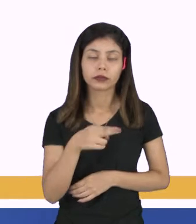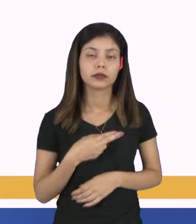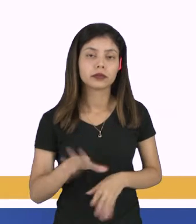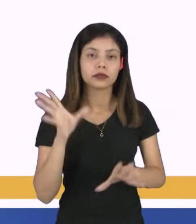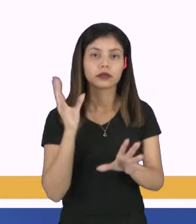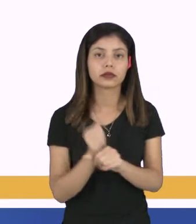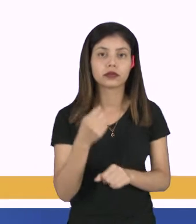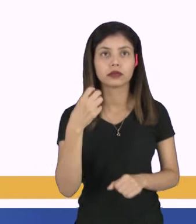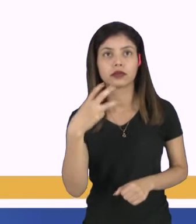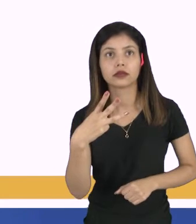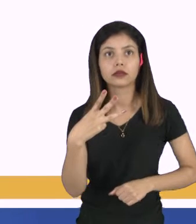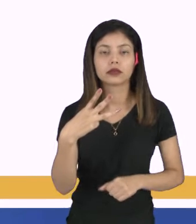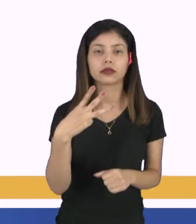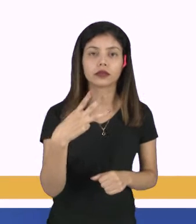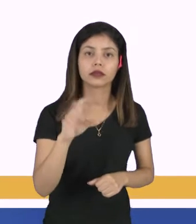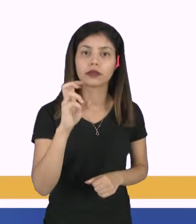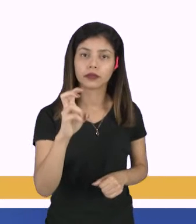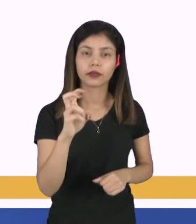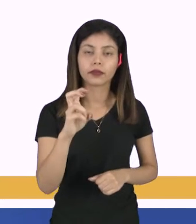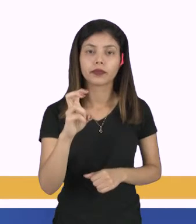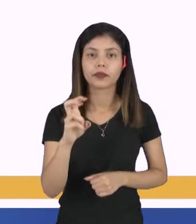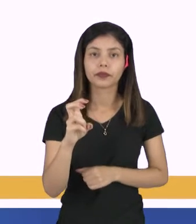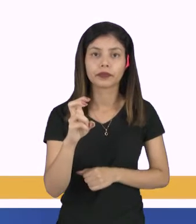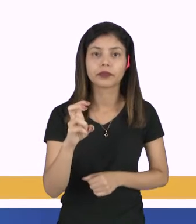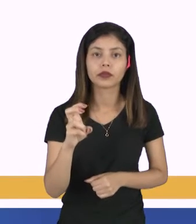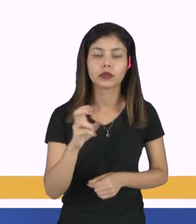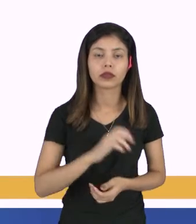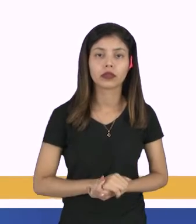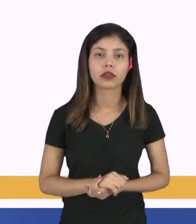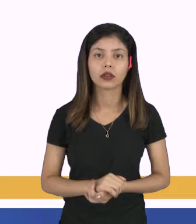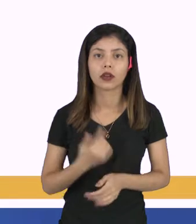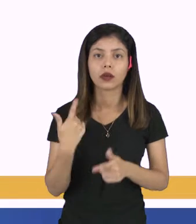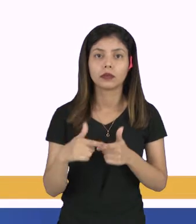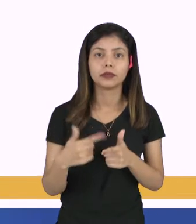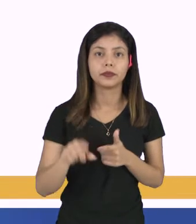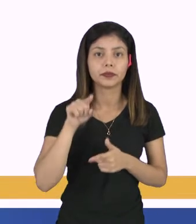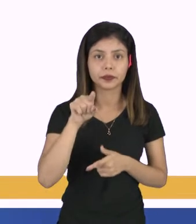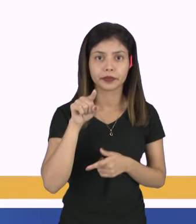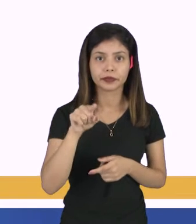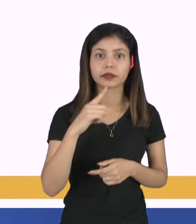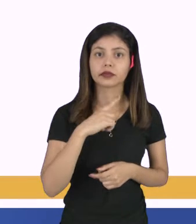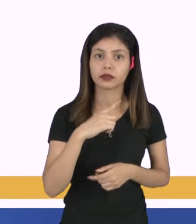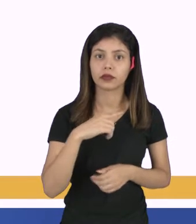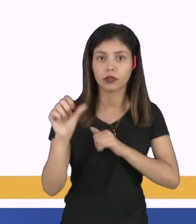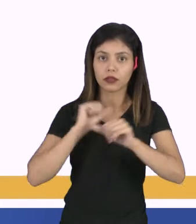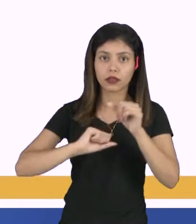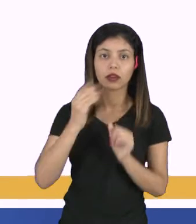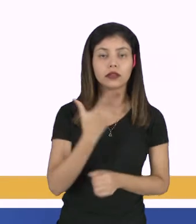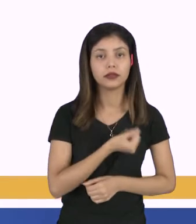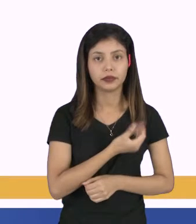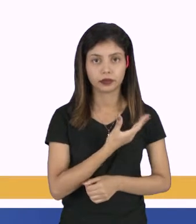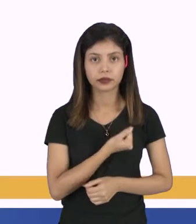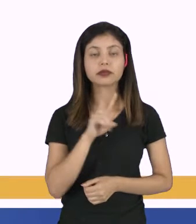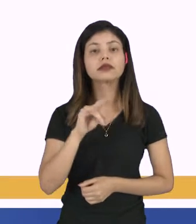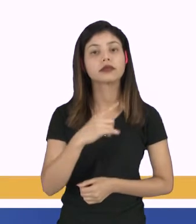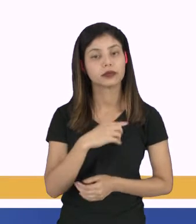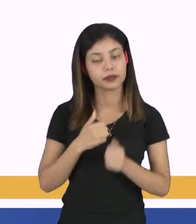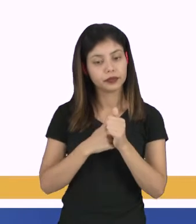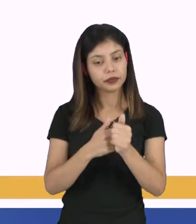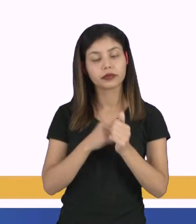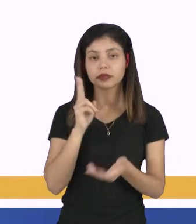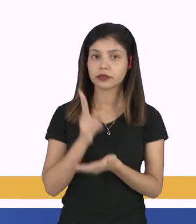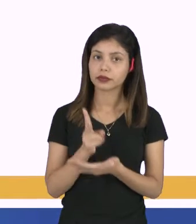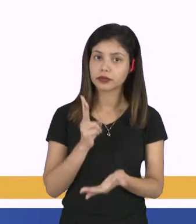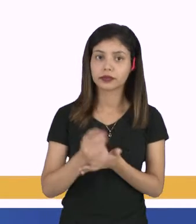da adição de 3 a 5. Então, nesse caso aí, o problema, apesar de terem mudado os números, ele vai seguir